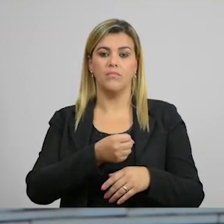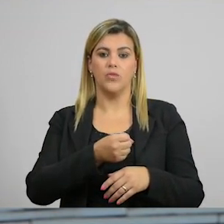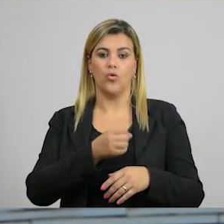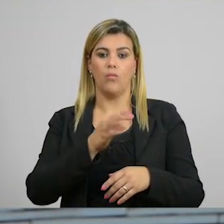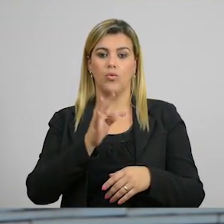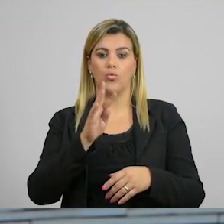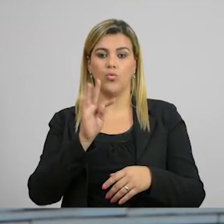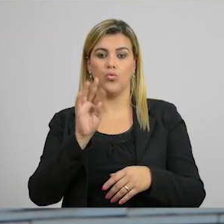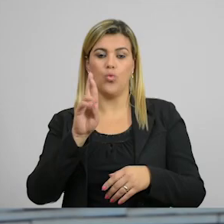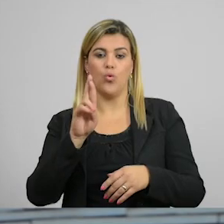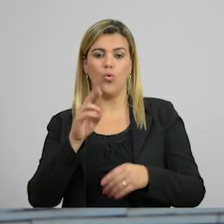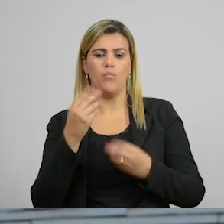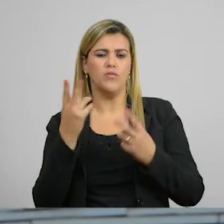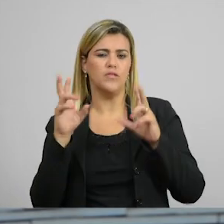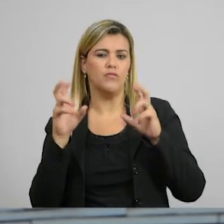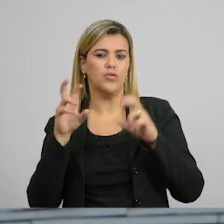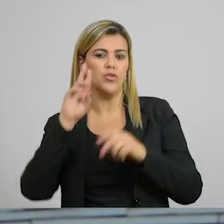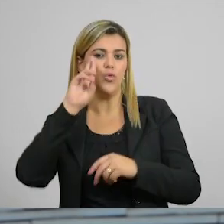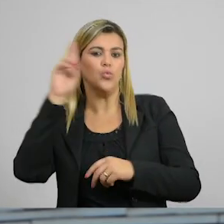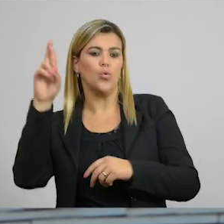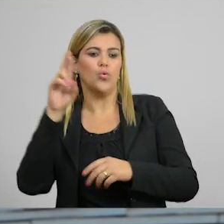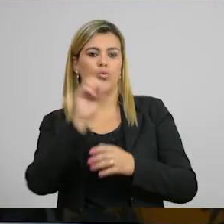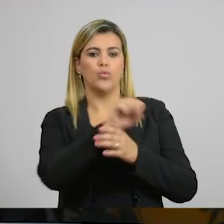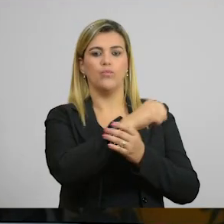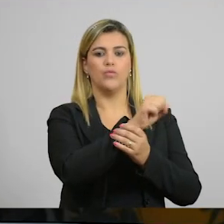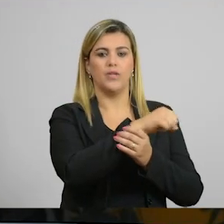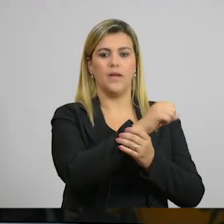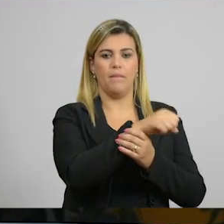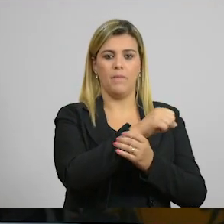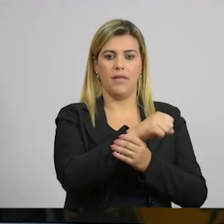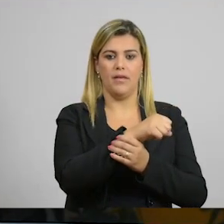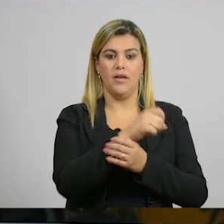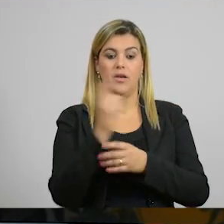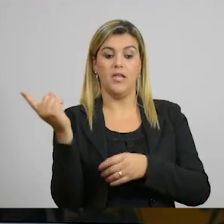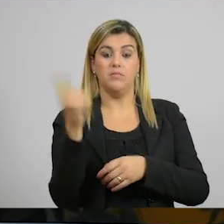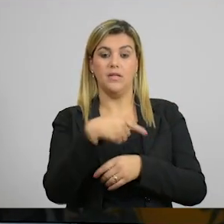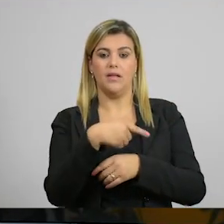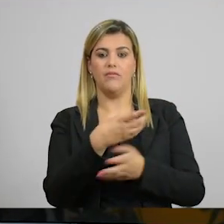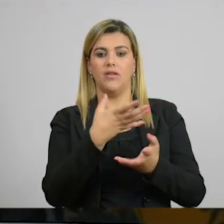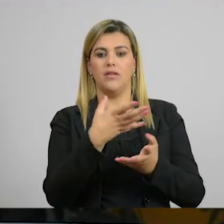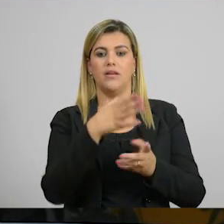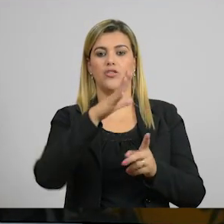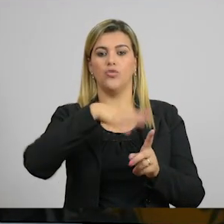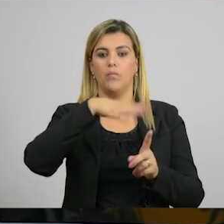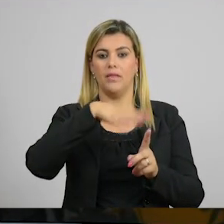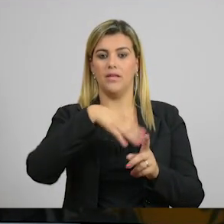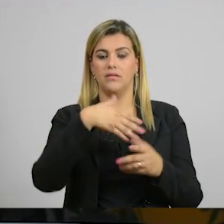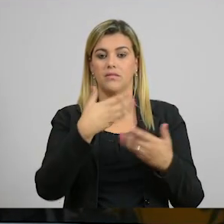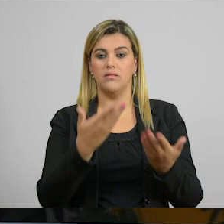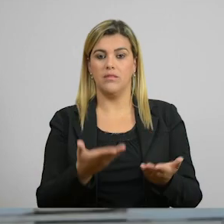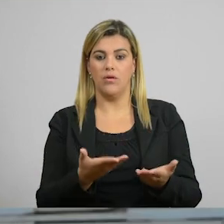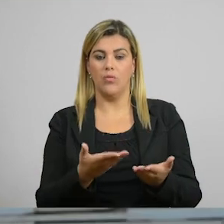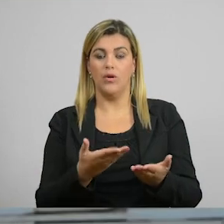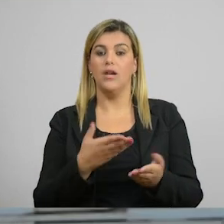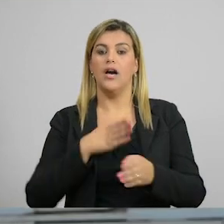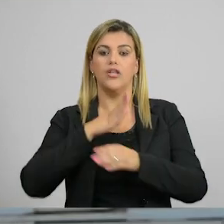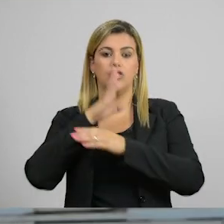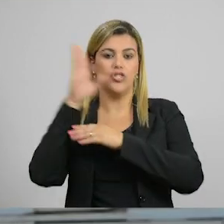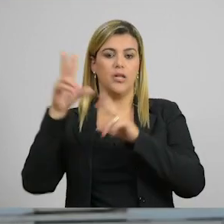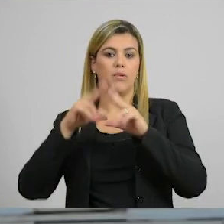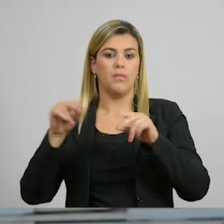como tutores dos fisioterapeutas. Quem seguia sempre para Brasília era